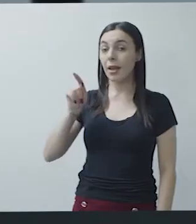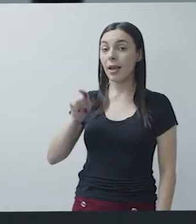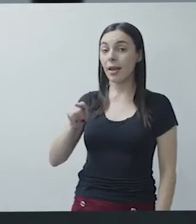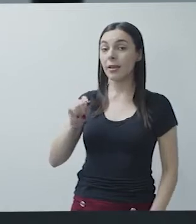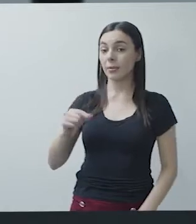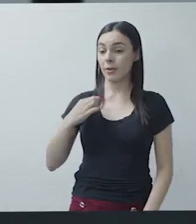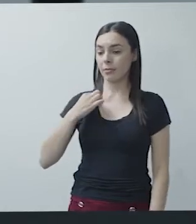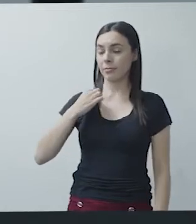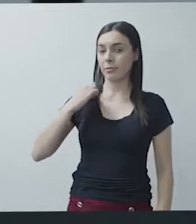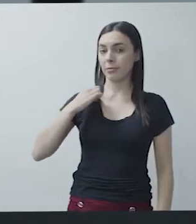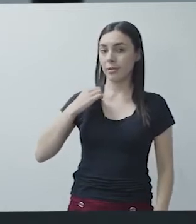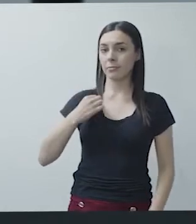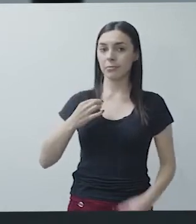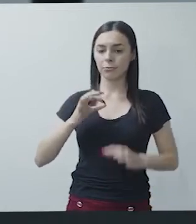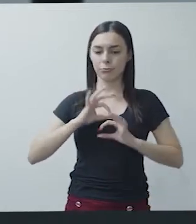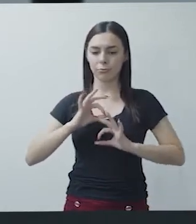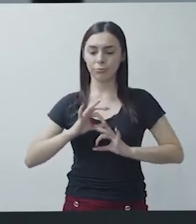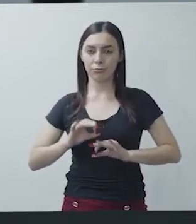costurar a camisa.